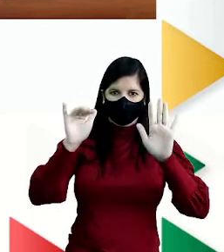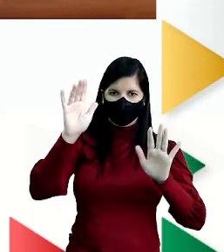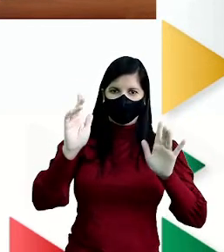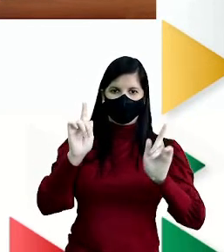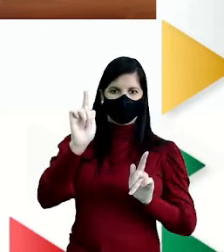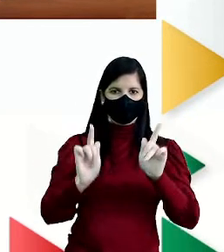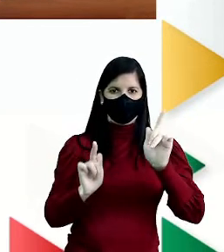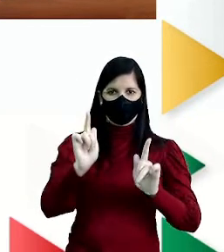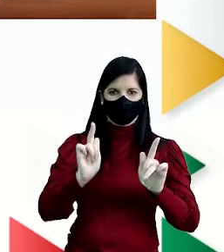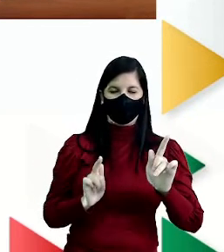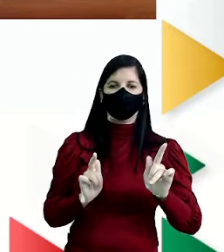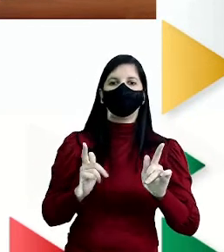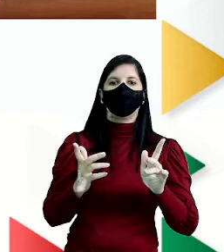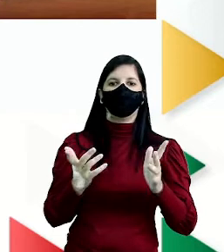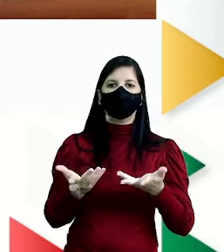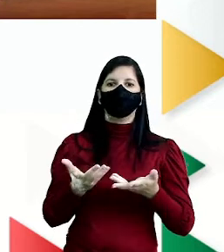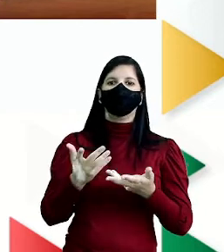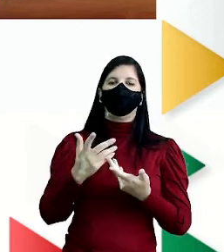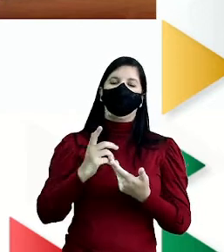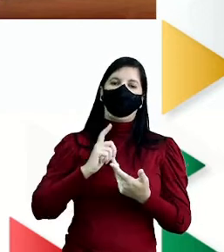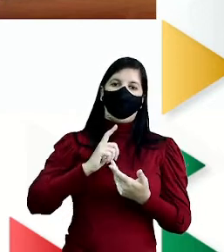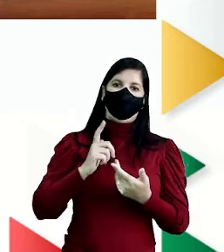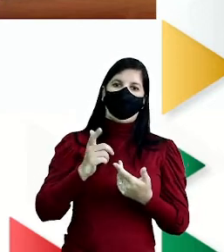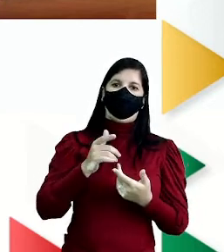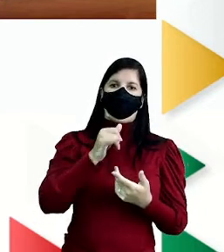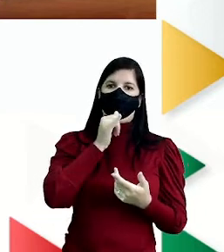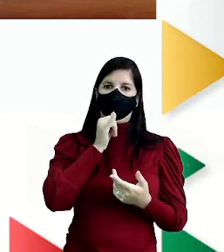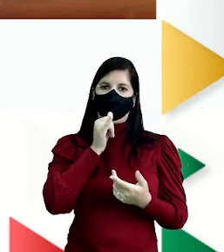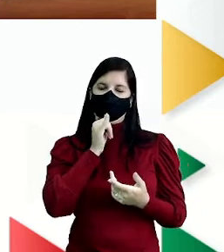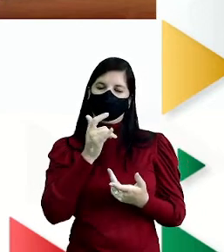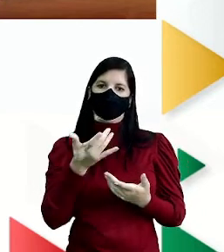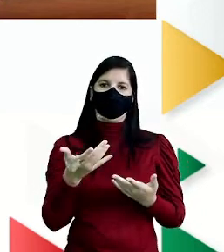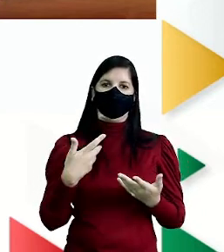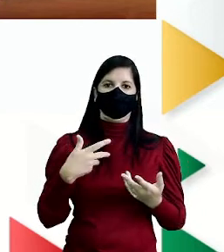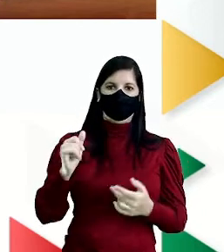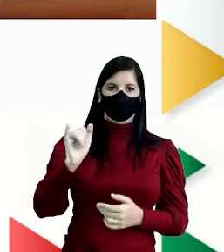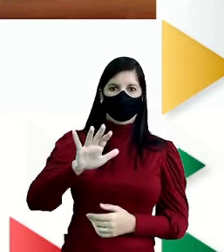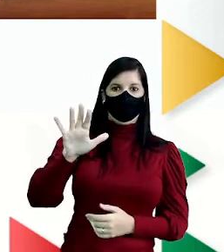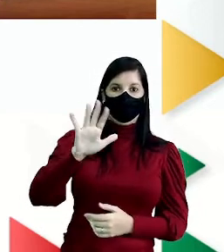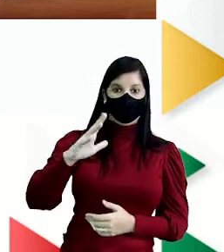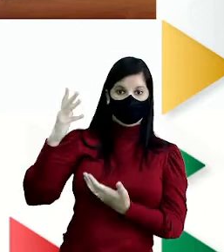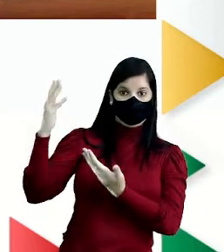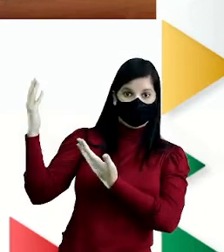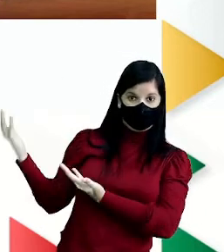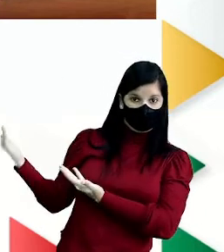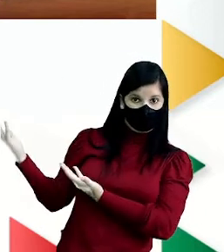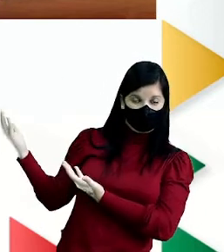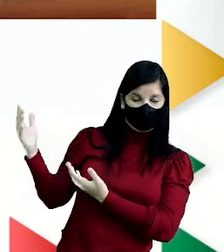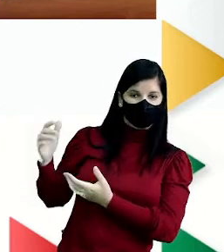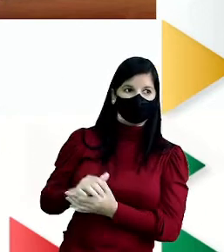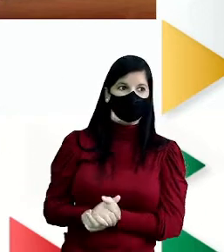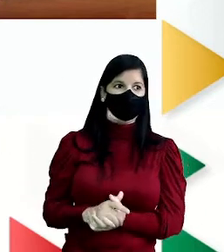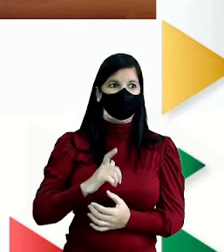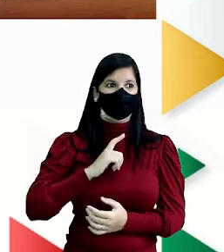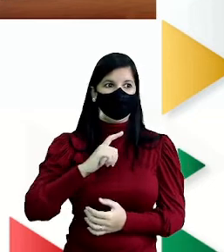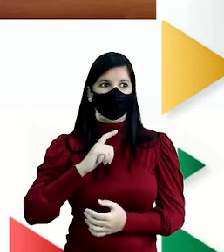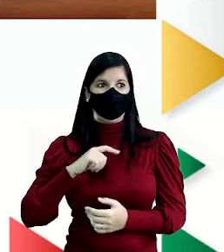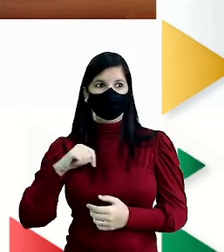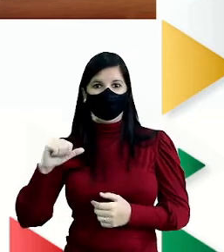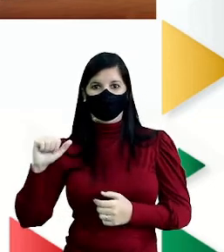uma pose exagerada conhecida como mie, né? Então, como você vê aí na imagem, né, o dançarino ele está nessa pose,